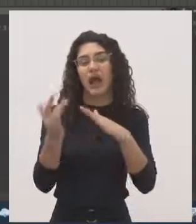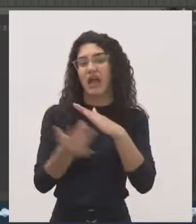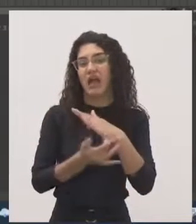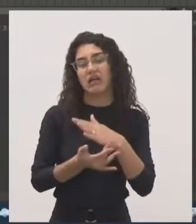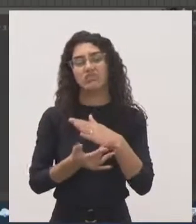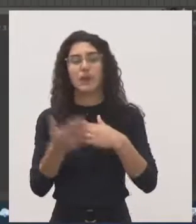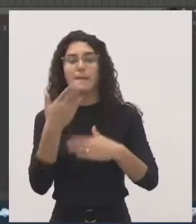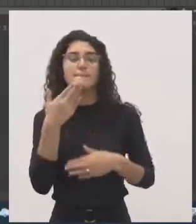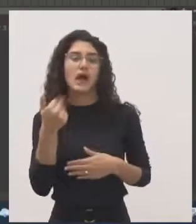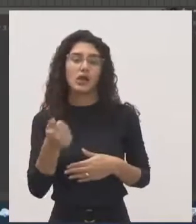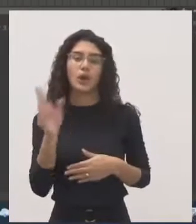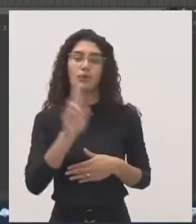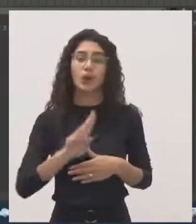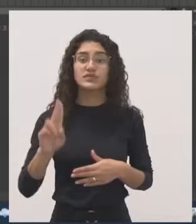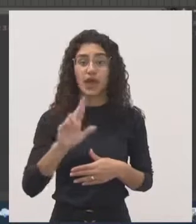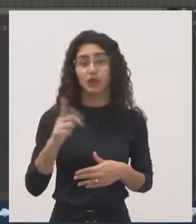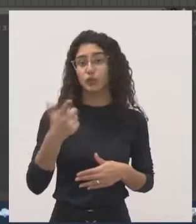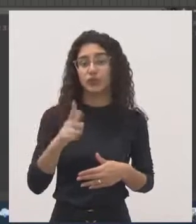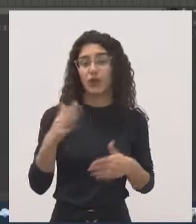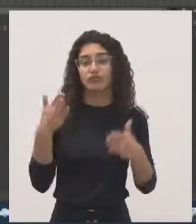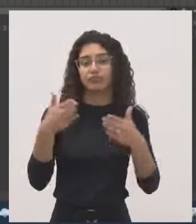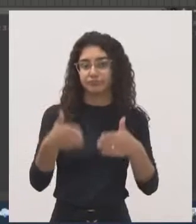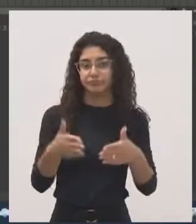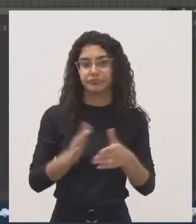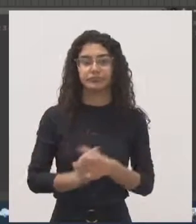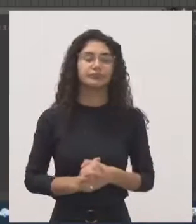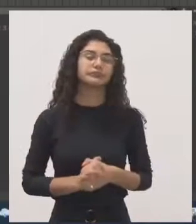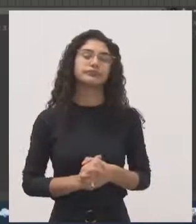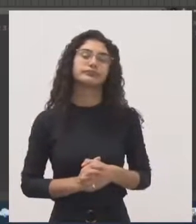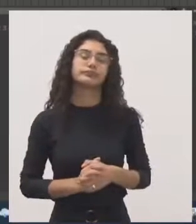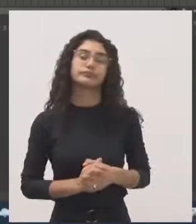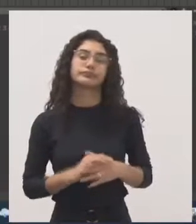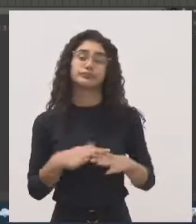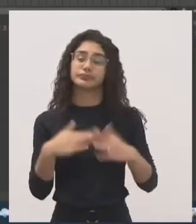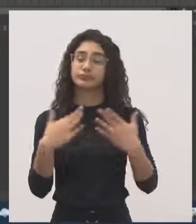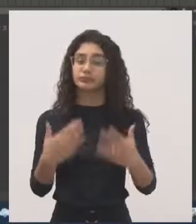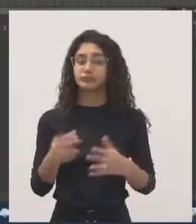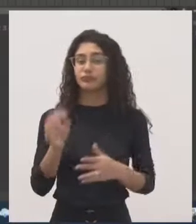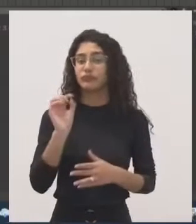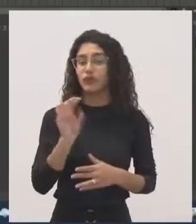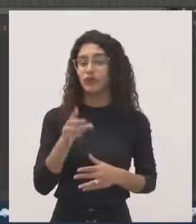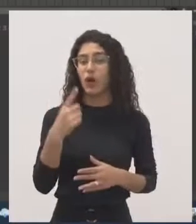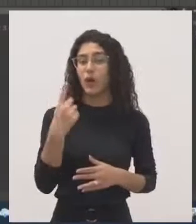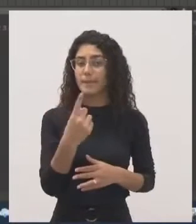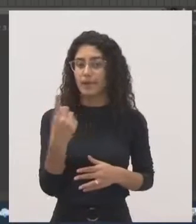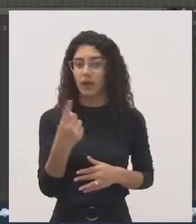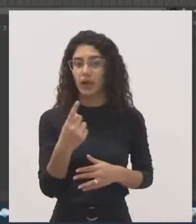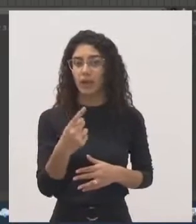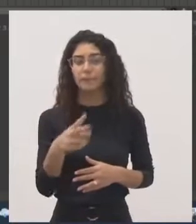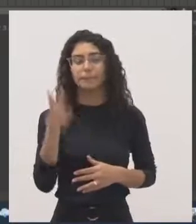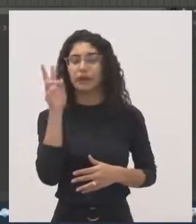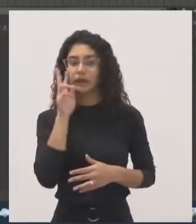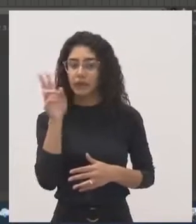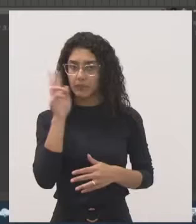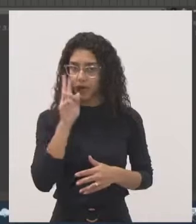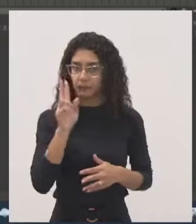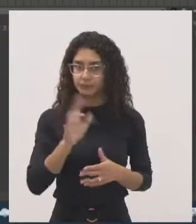bom? Não tem um canal específico. Mostra aí, Giovanni. Pessoal... Só uma coisa aqui, só para